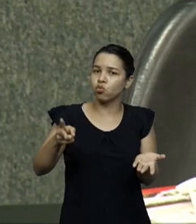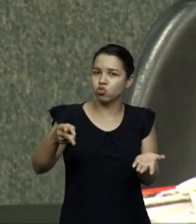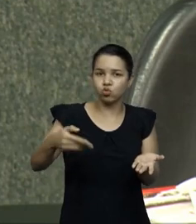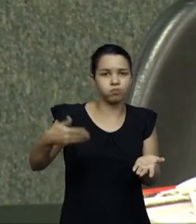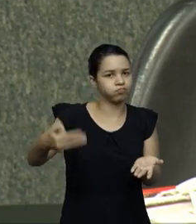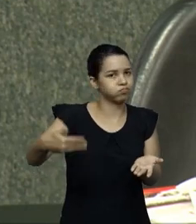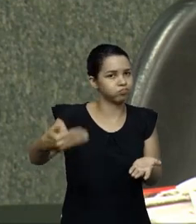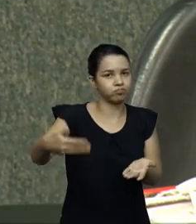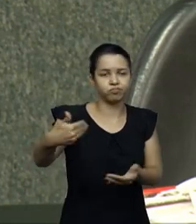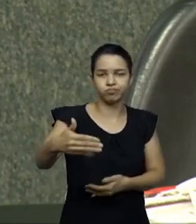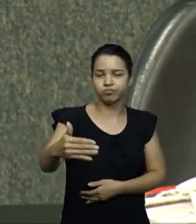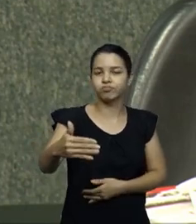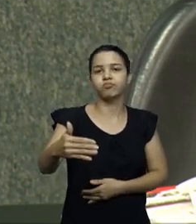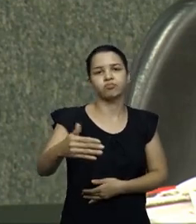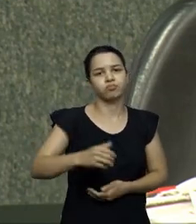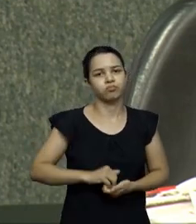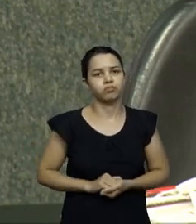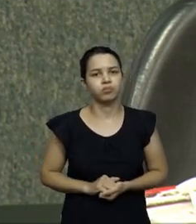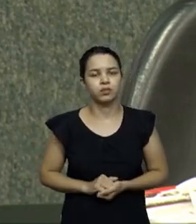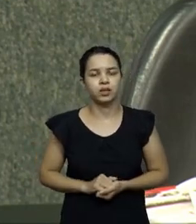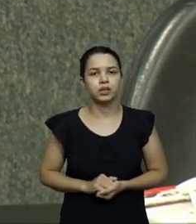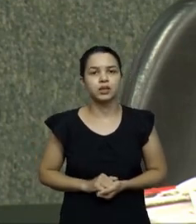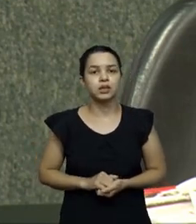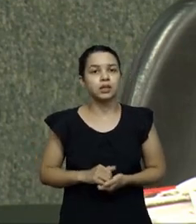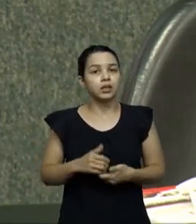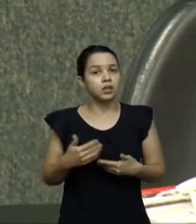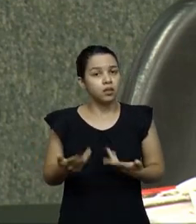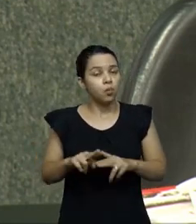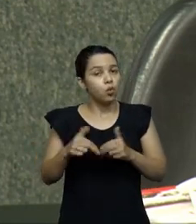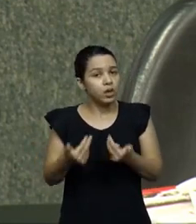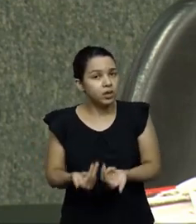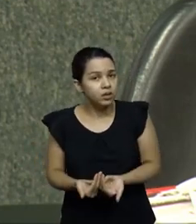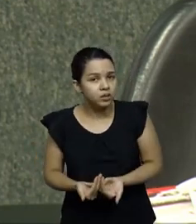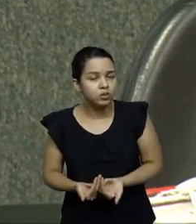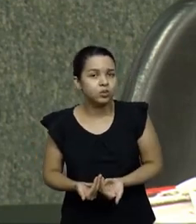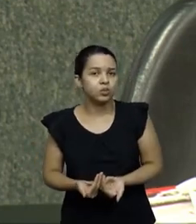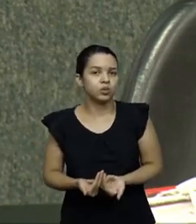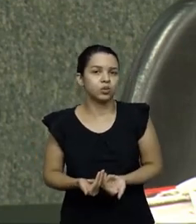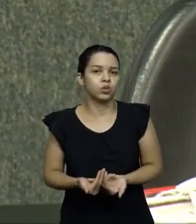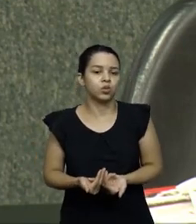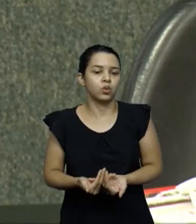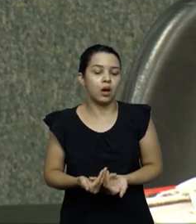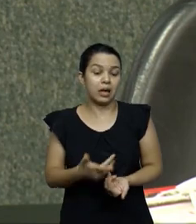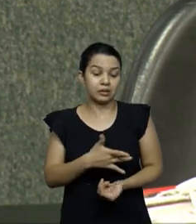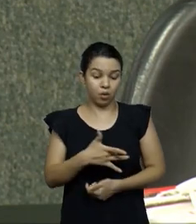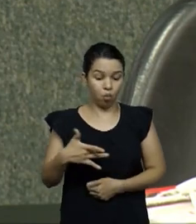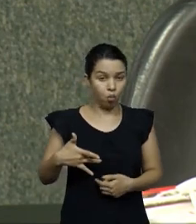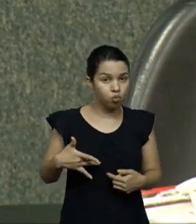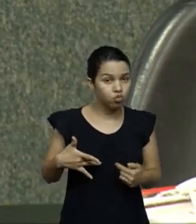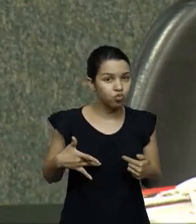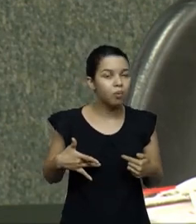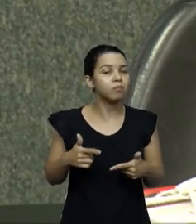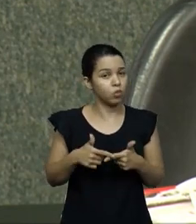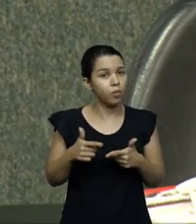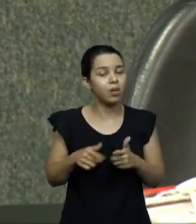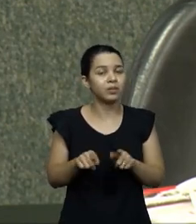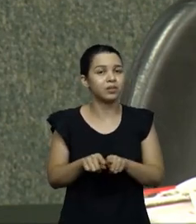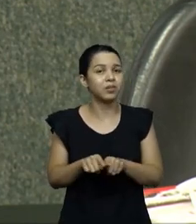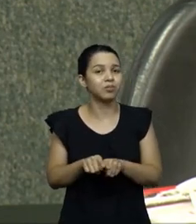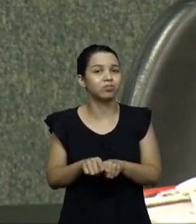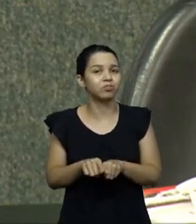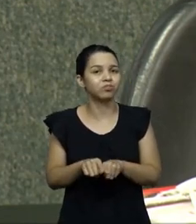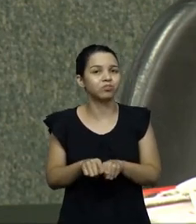postergados então portanto a questão da saúde é um problema que está colocado aqui mais que